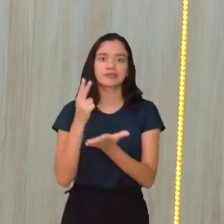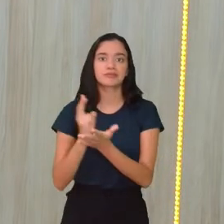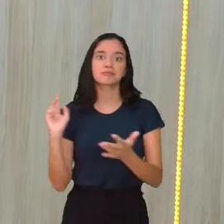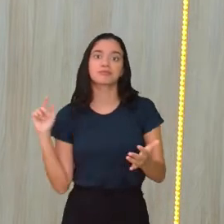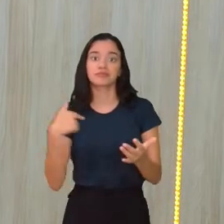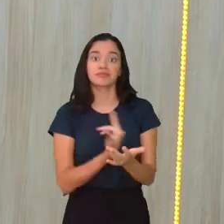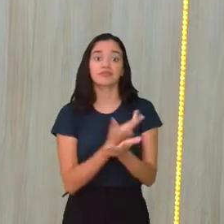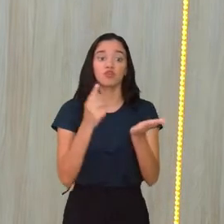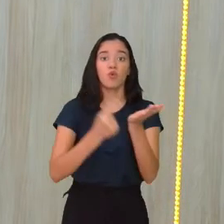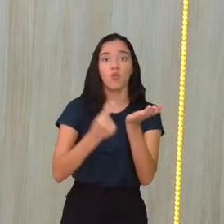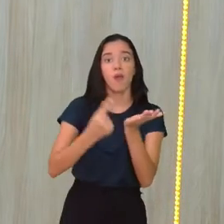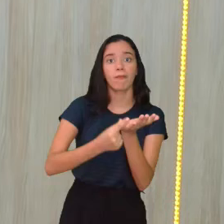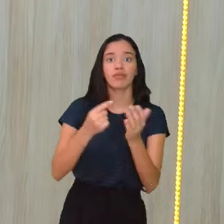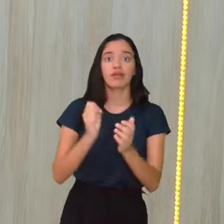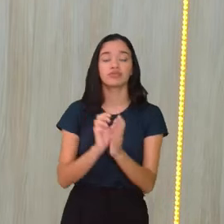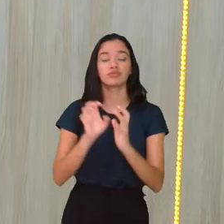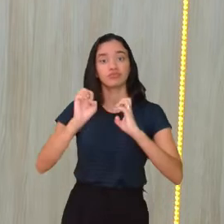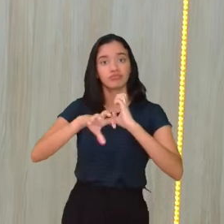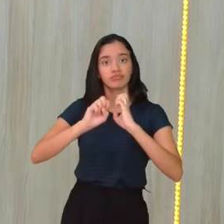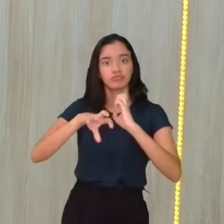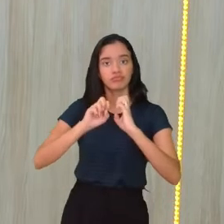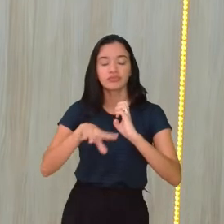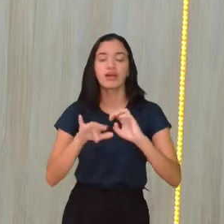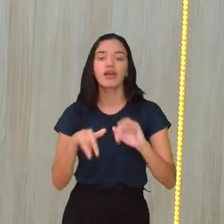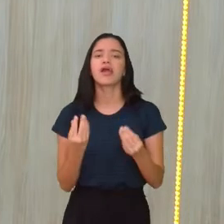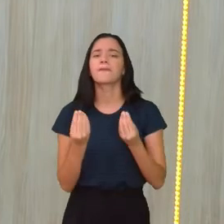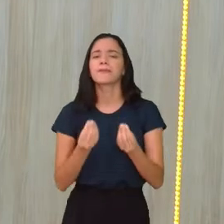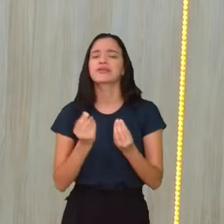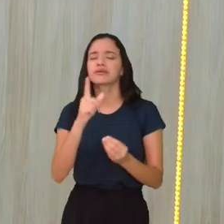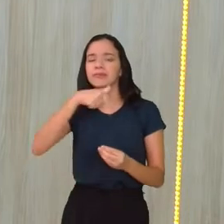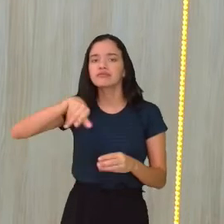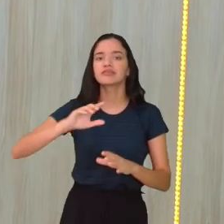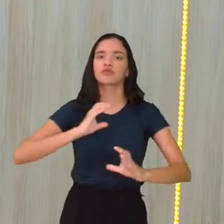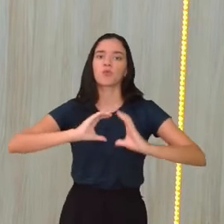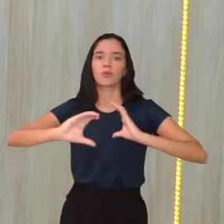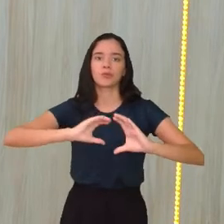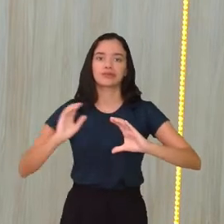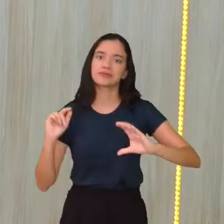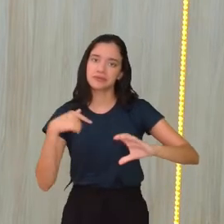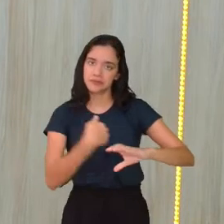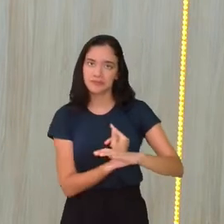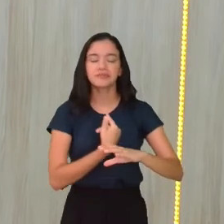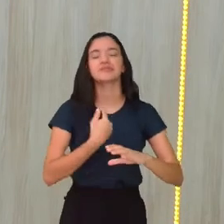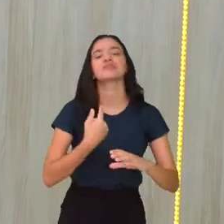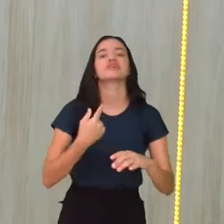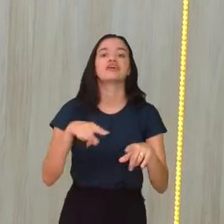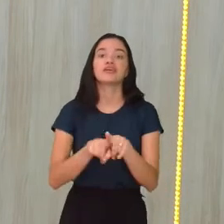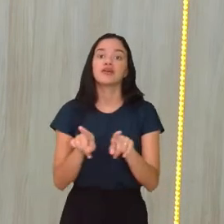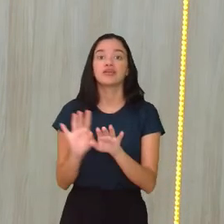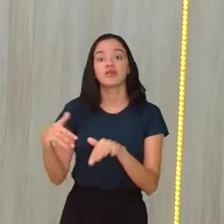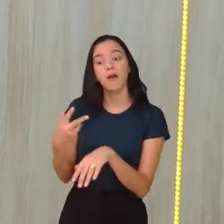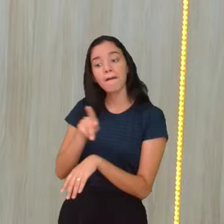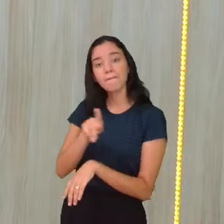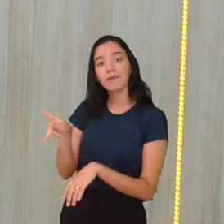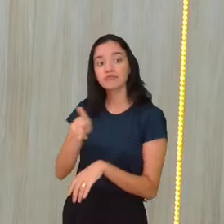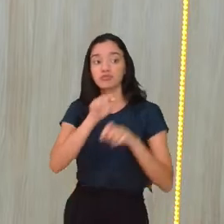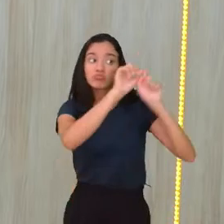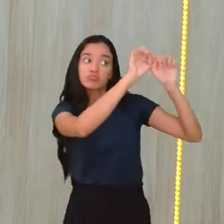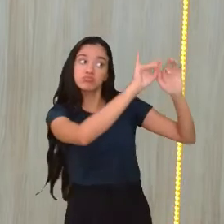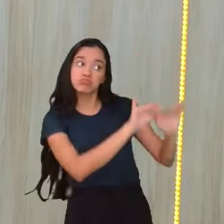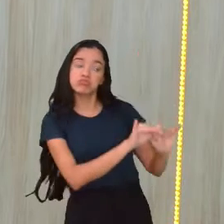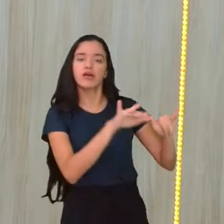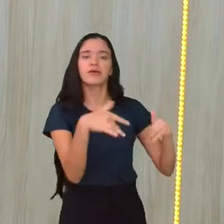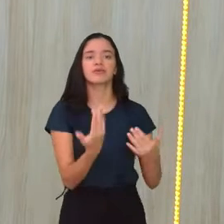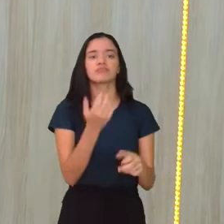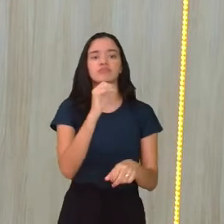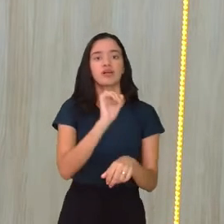aí o aplicativo da Educa Recife, que serve para vocês se comunicarem com a gente. Então a professora Thelma já está ali muito